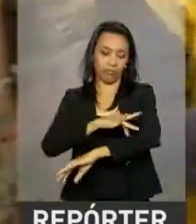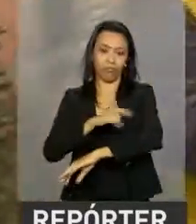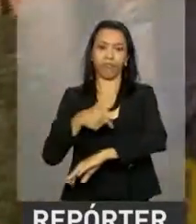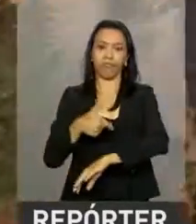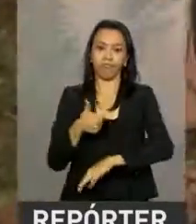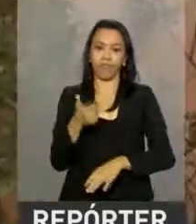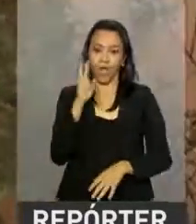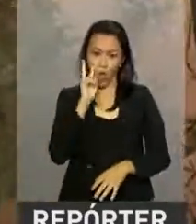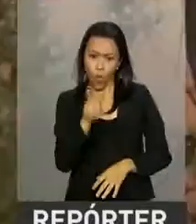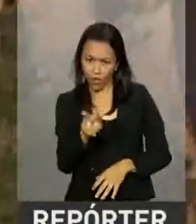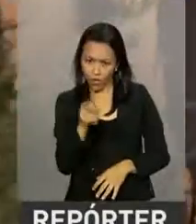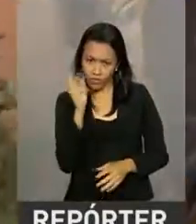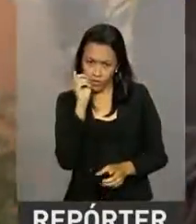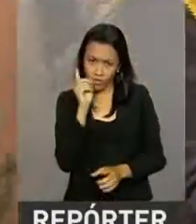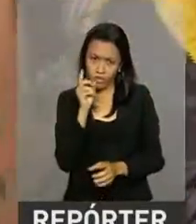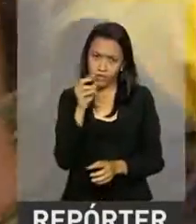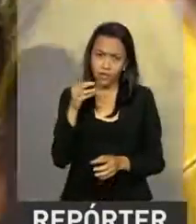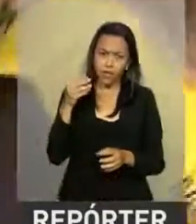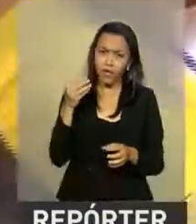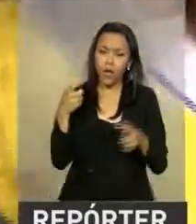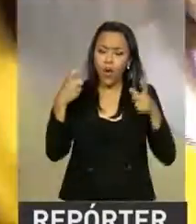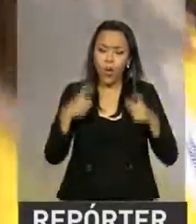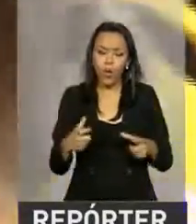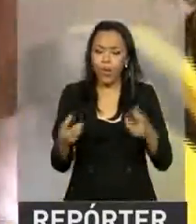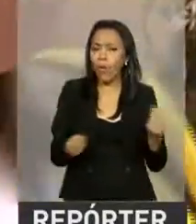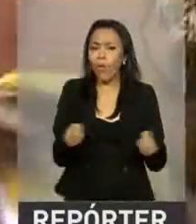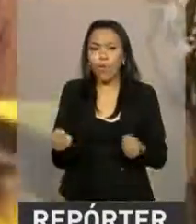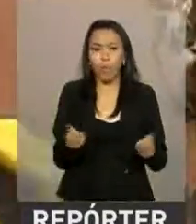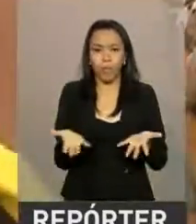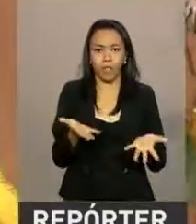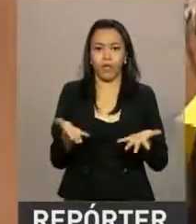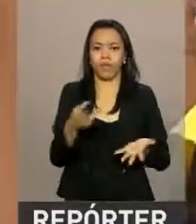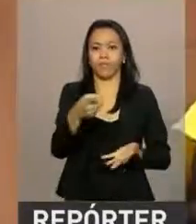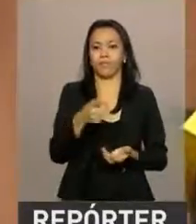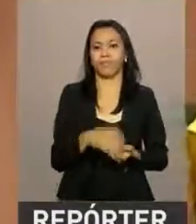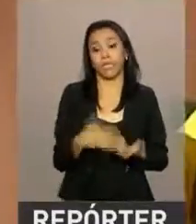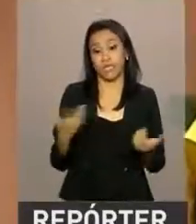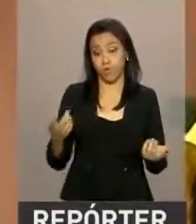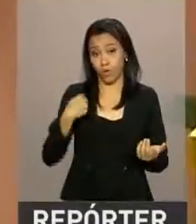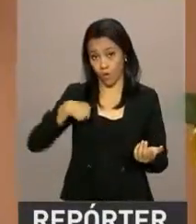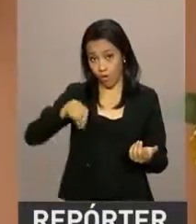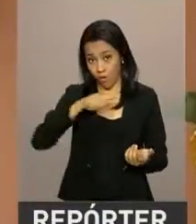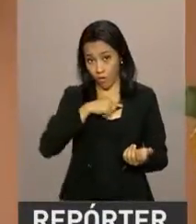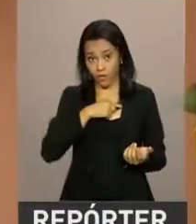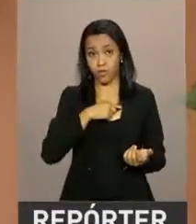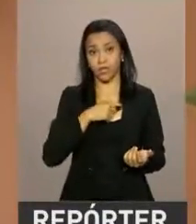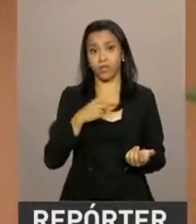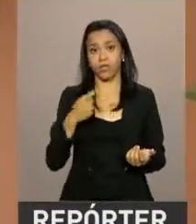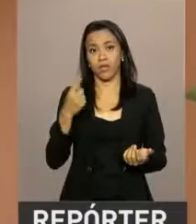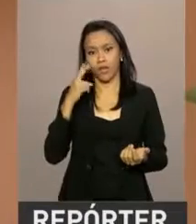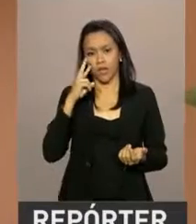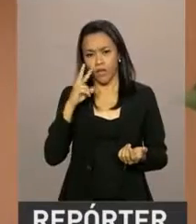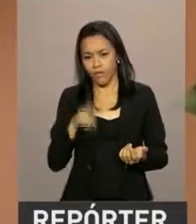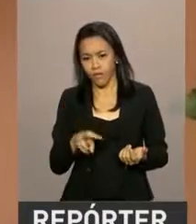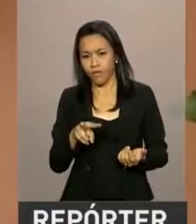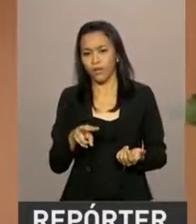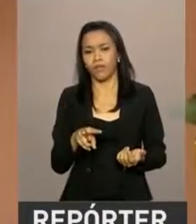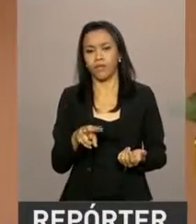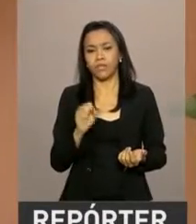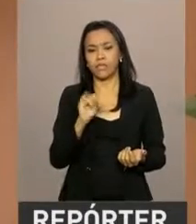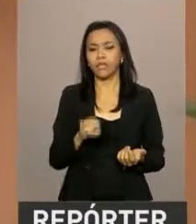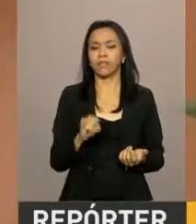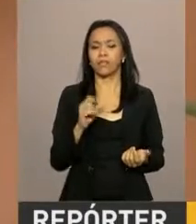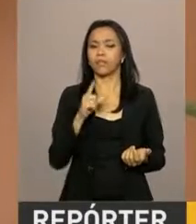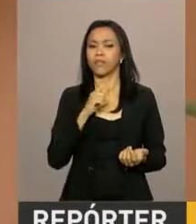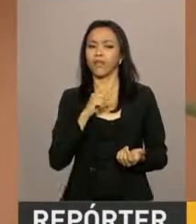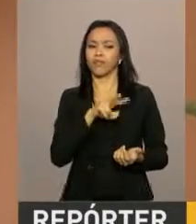aqui, o que que vocês colocam? Como é que é o acompanhamento? Então, a gente coloca a casa trabalhada, se ela